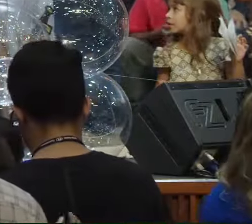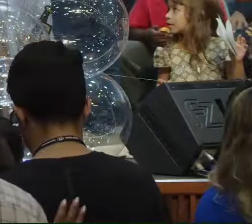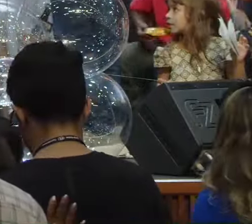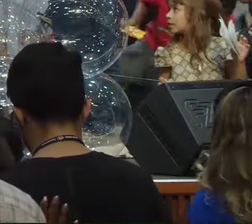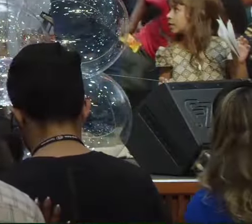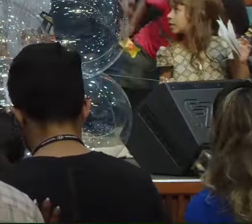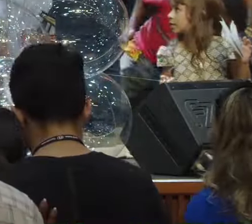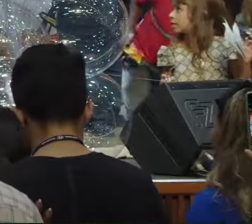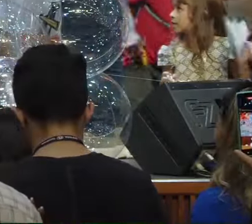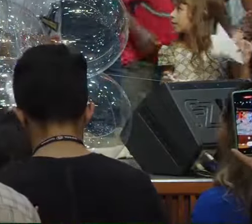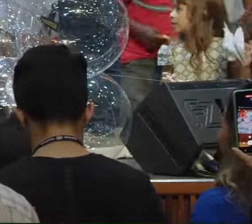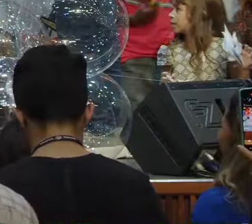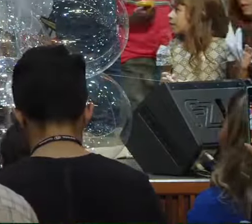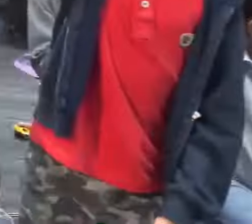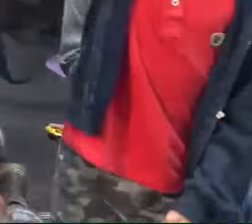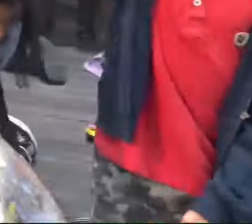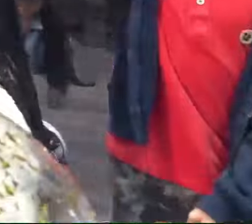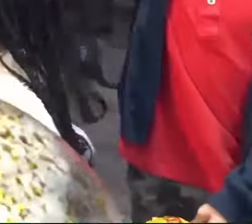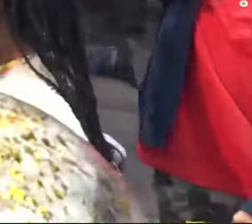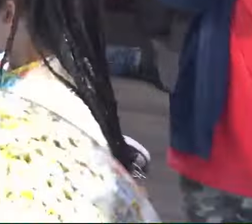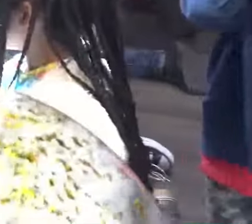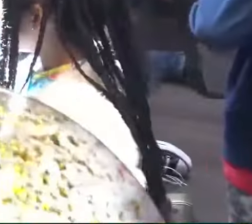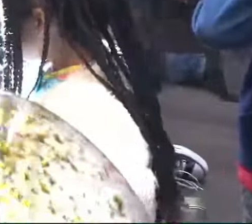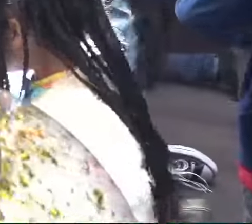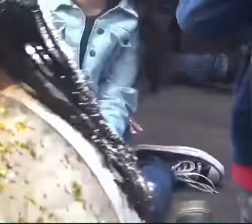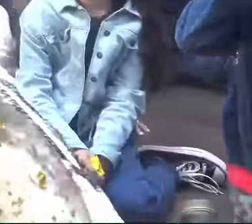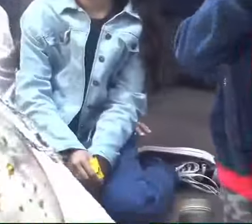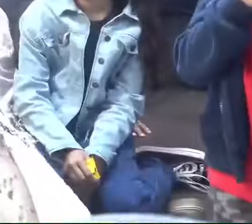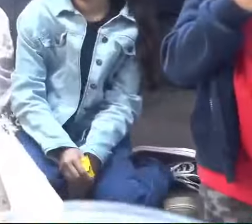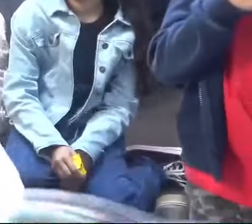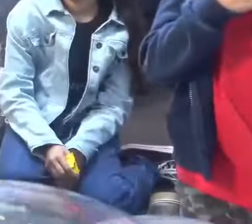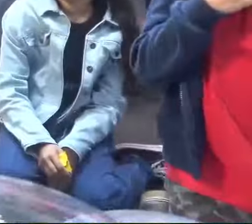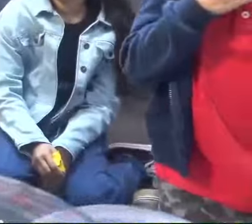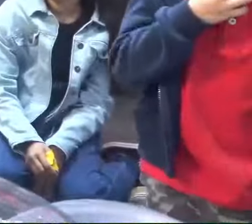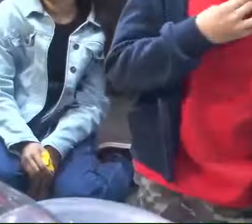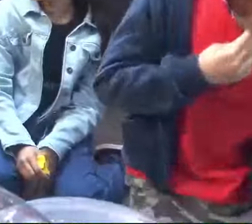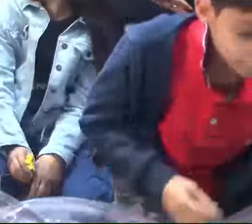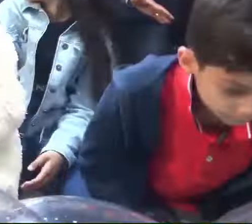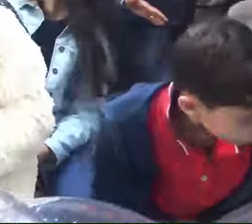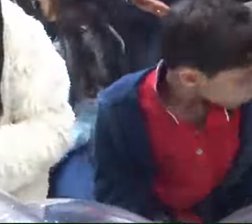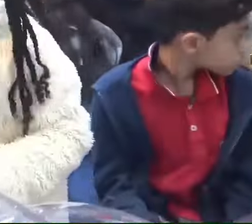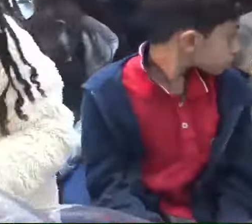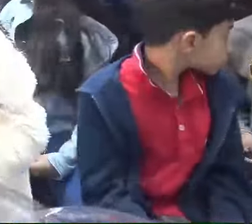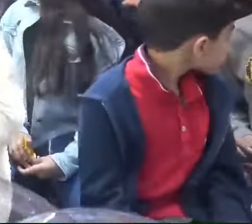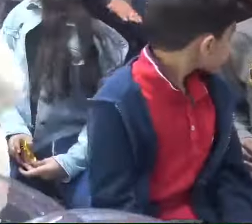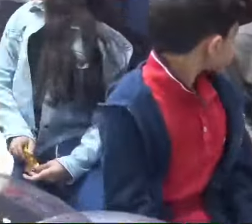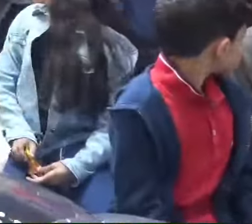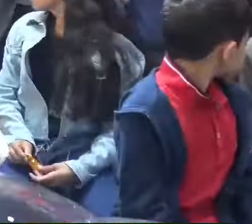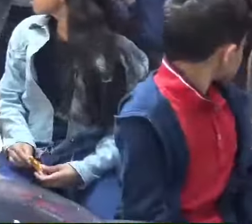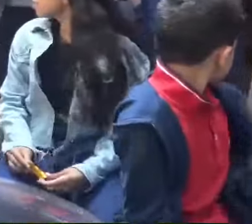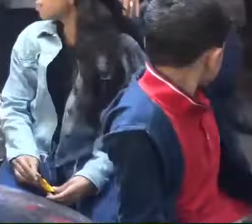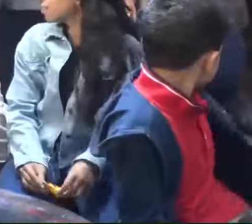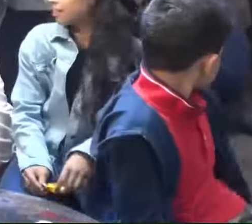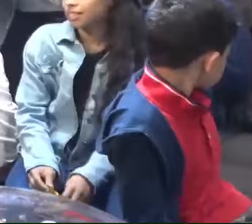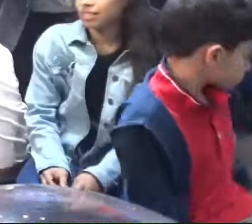pastor de joelho Brasil em pé ajoelha Daniel